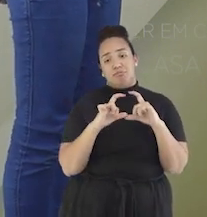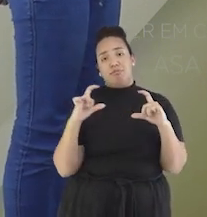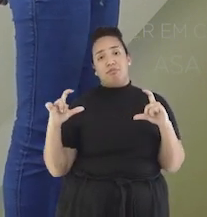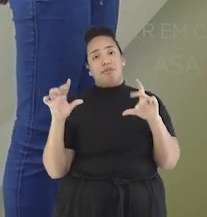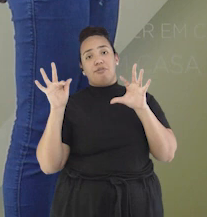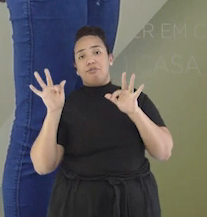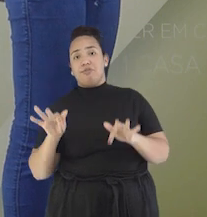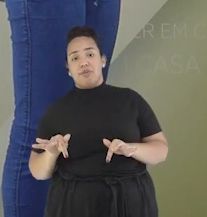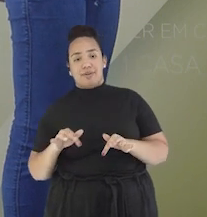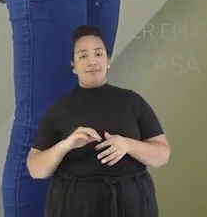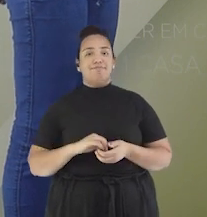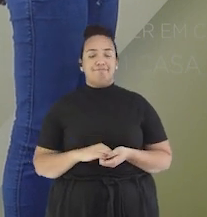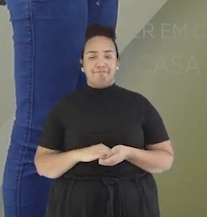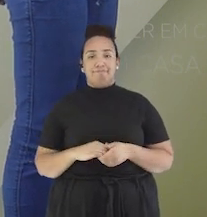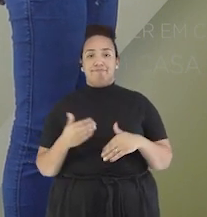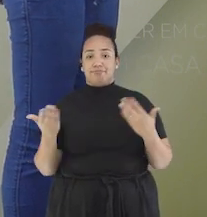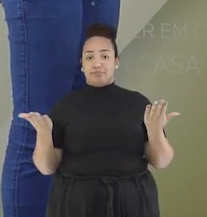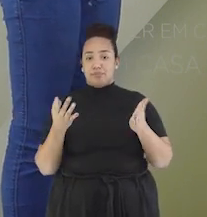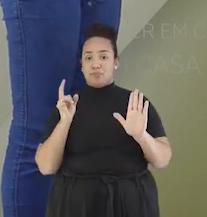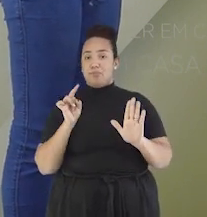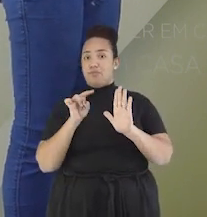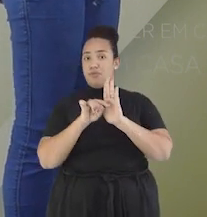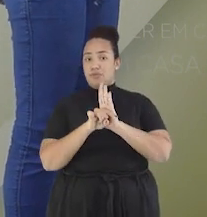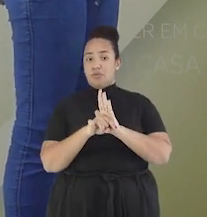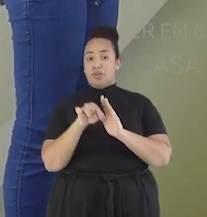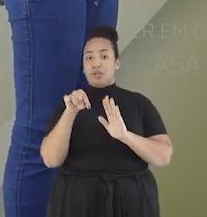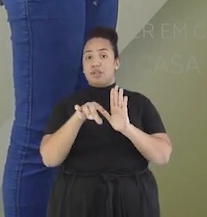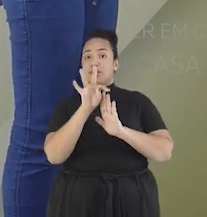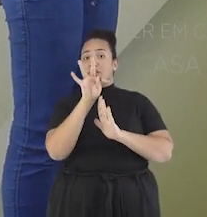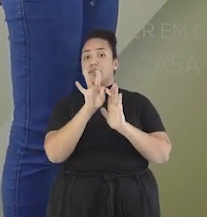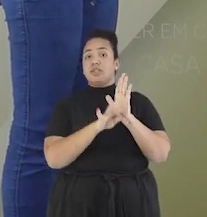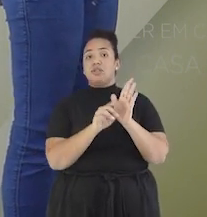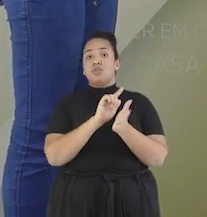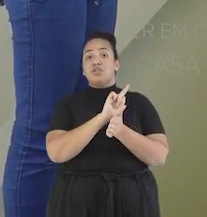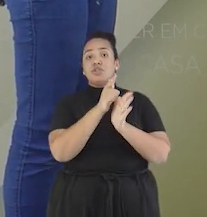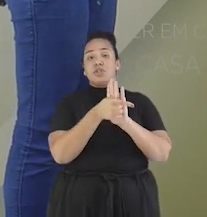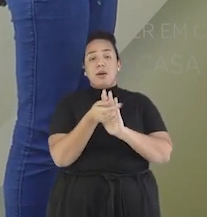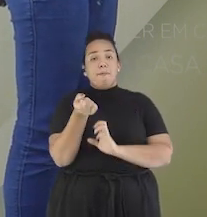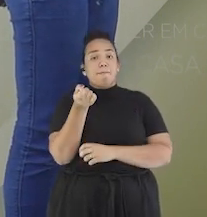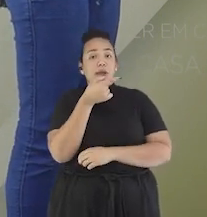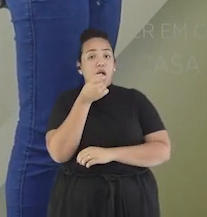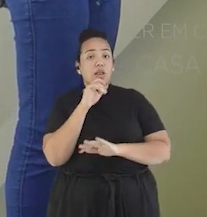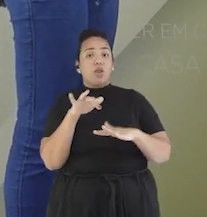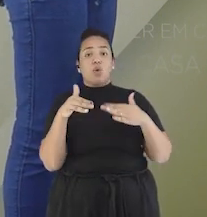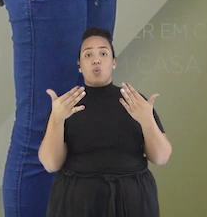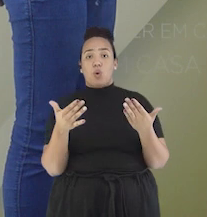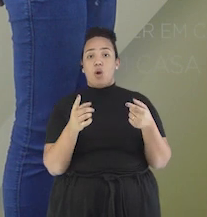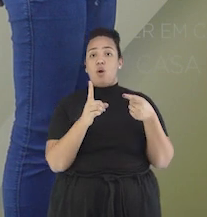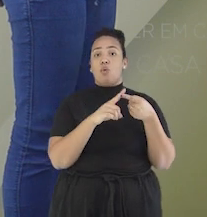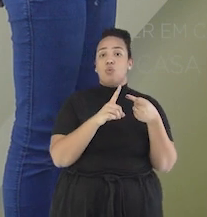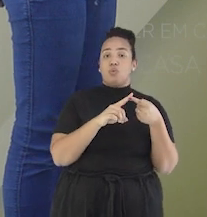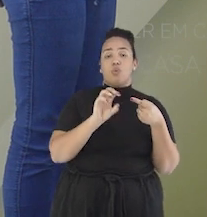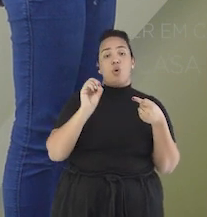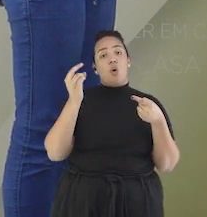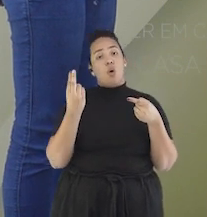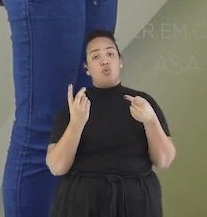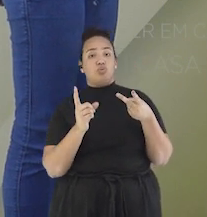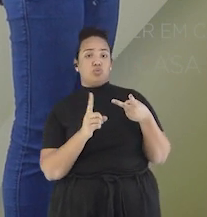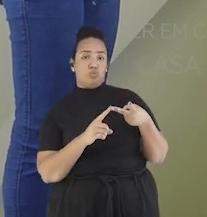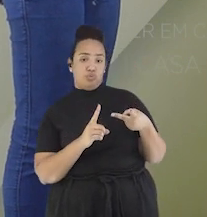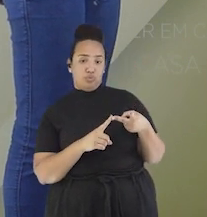a pergunta é a seguinte: qual dos textos pertence ao gênero piada? O texto 1 ou o texto